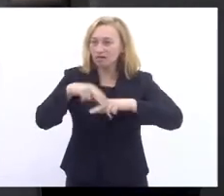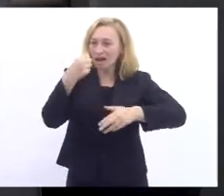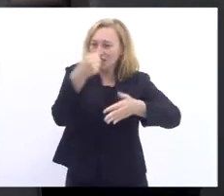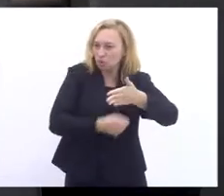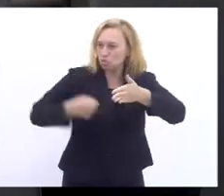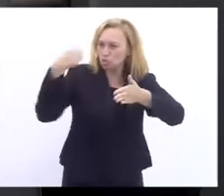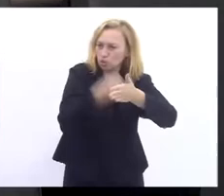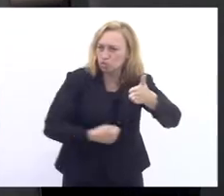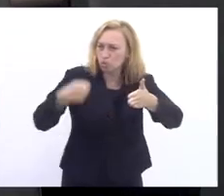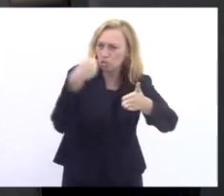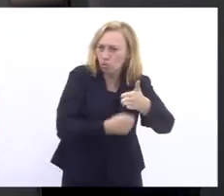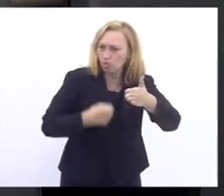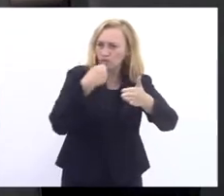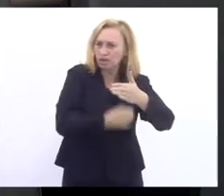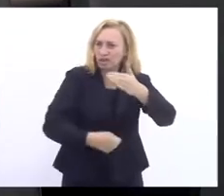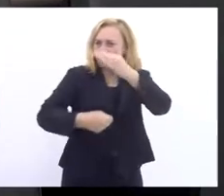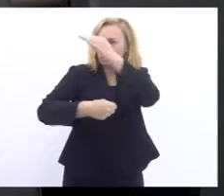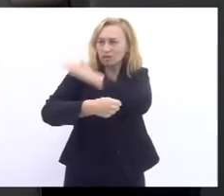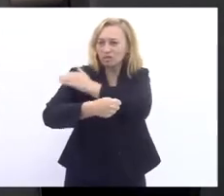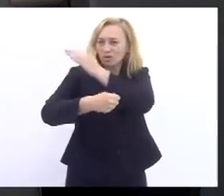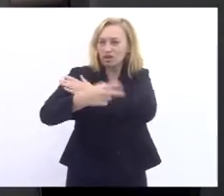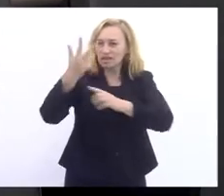igualdade é